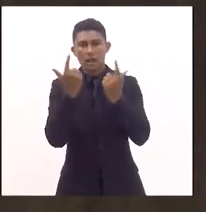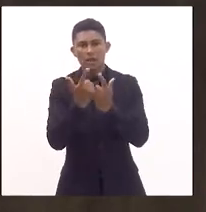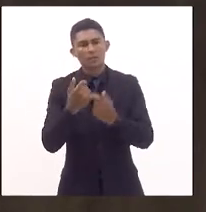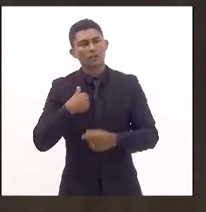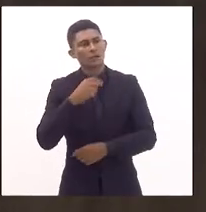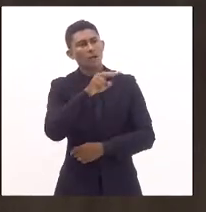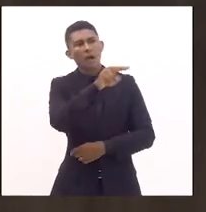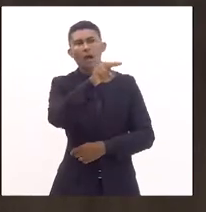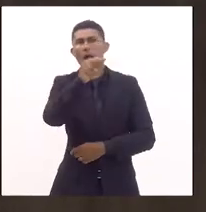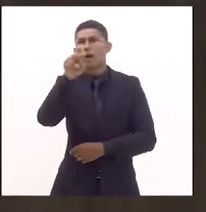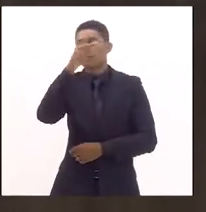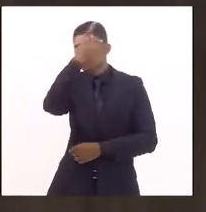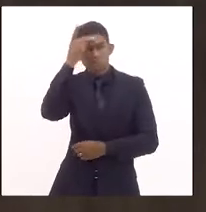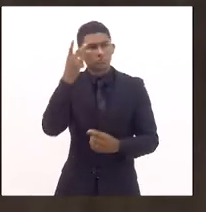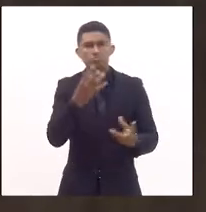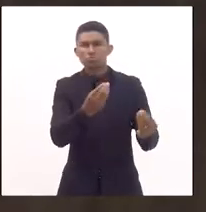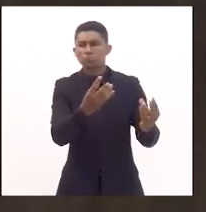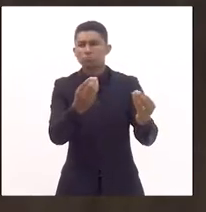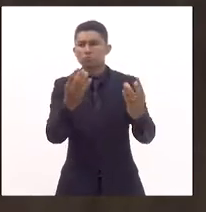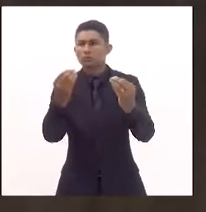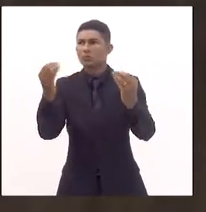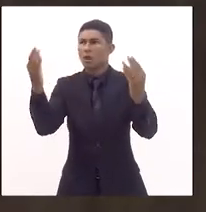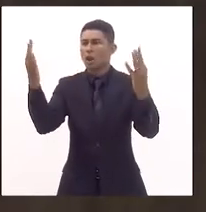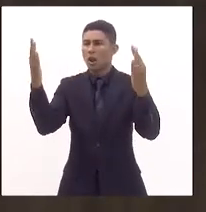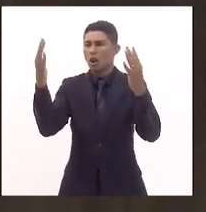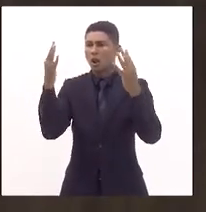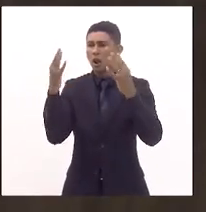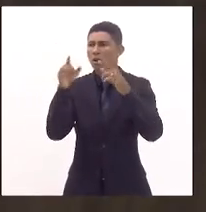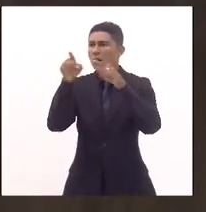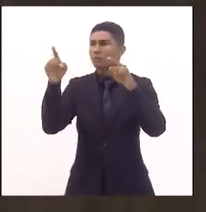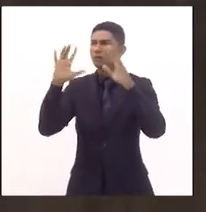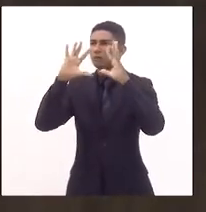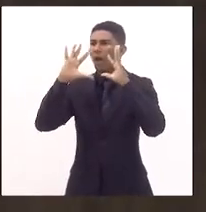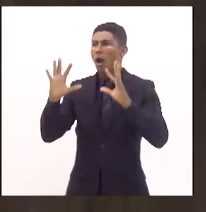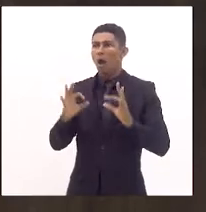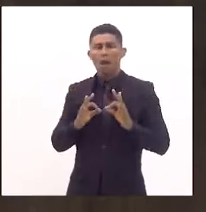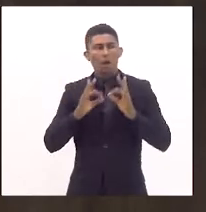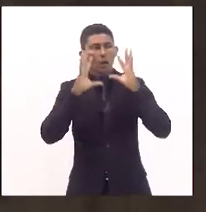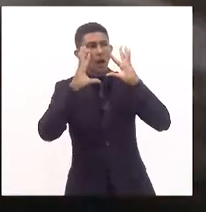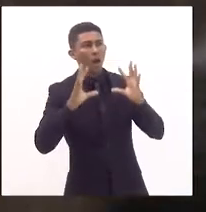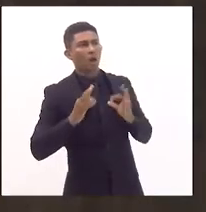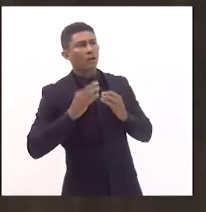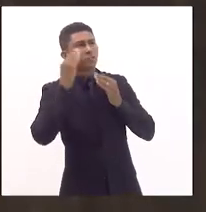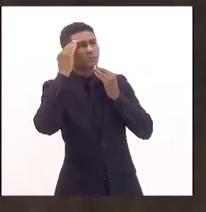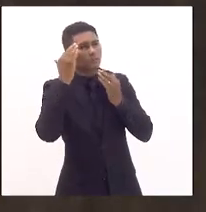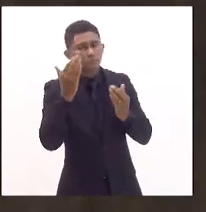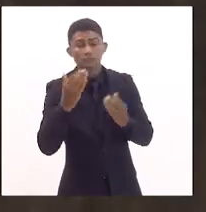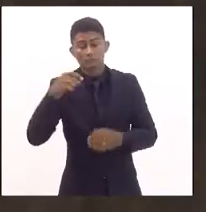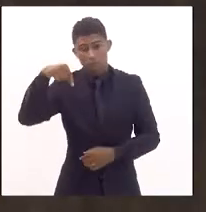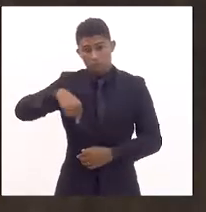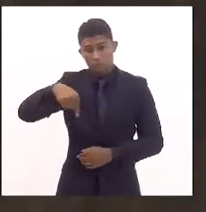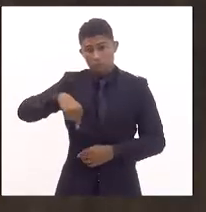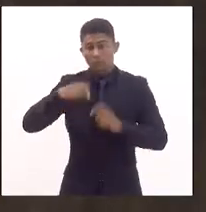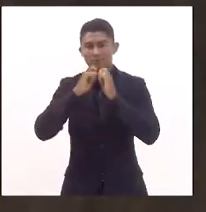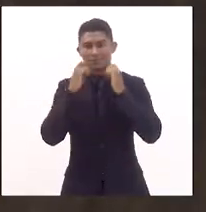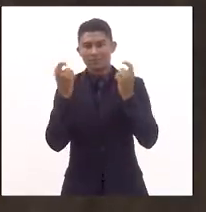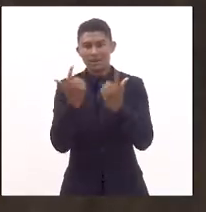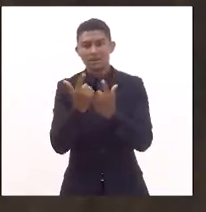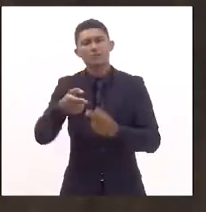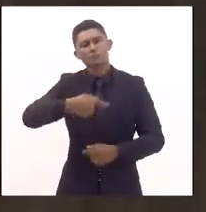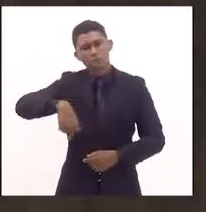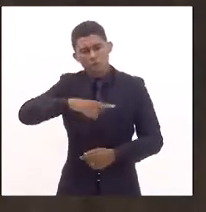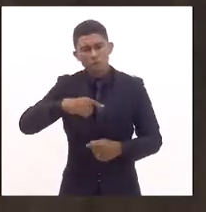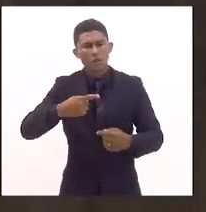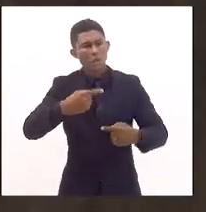pessoas, e agradeço aqui os olhares atentos à minha fala, tantas vezes, nessa casa, nós